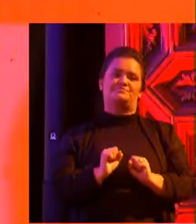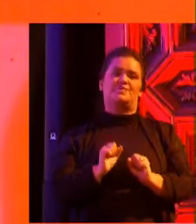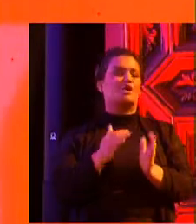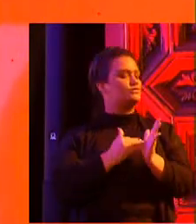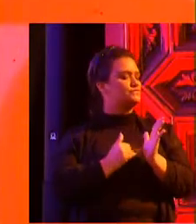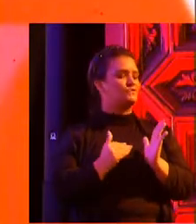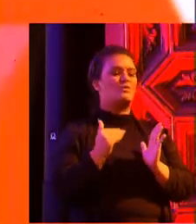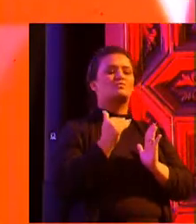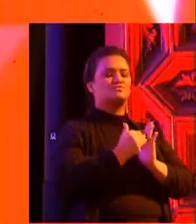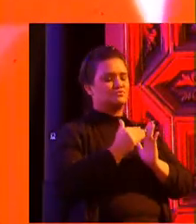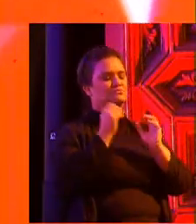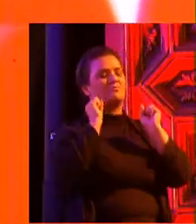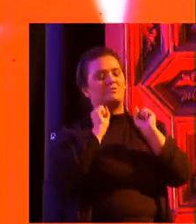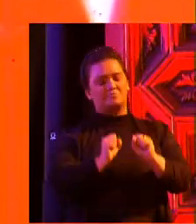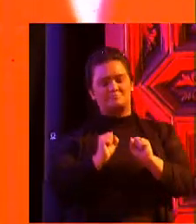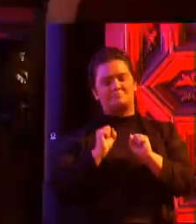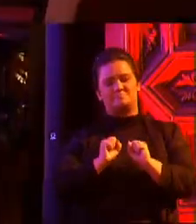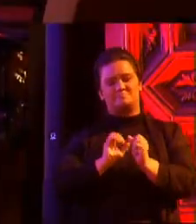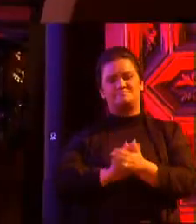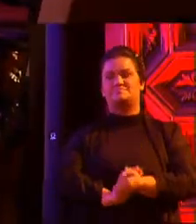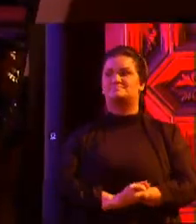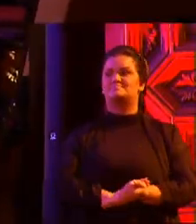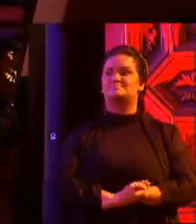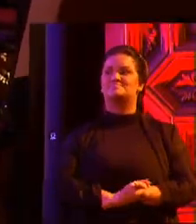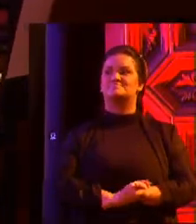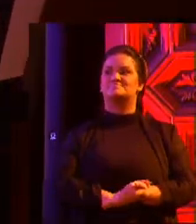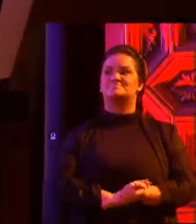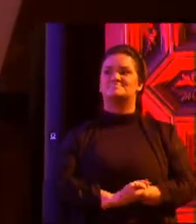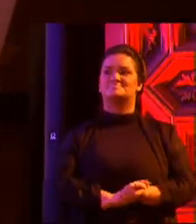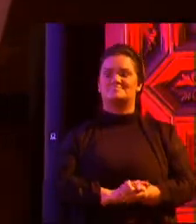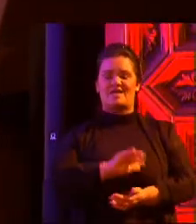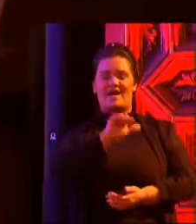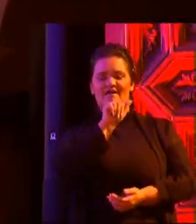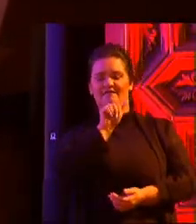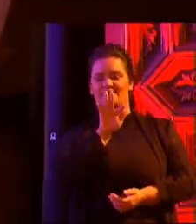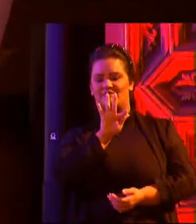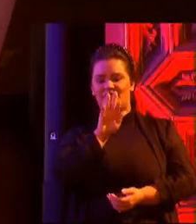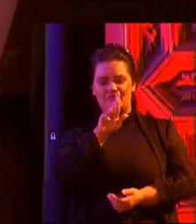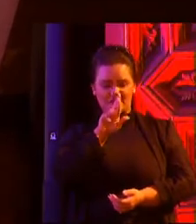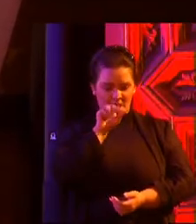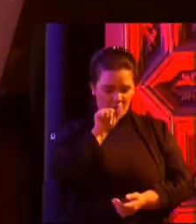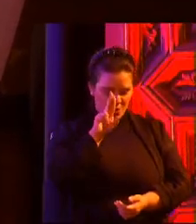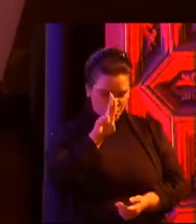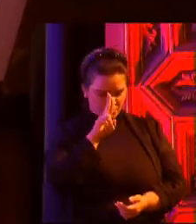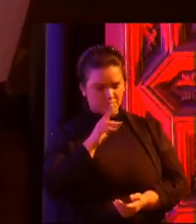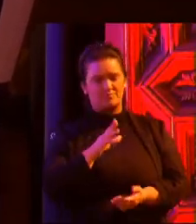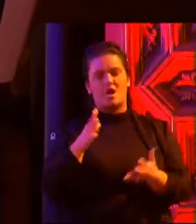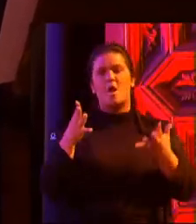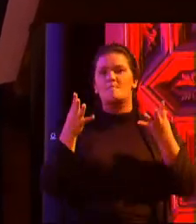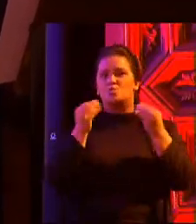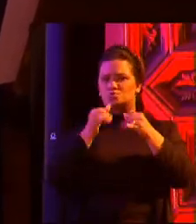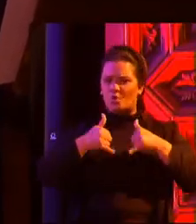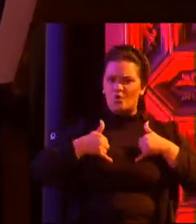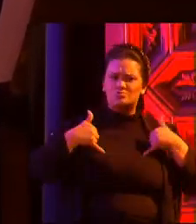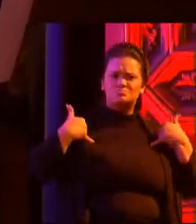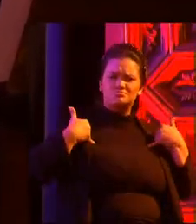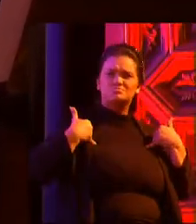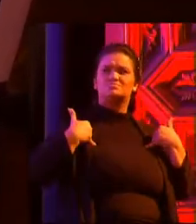Todos. Todos podemos. A Frau Queiroz, com muita honra,